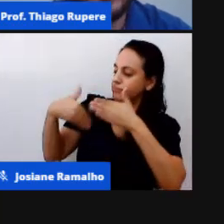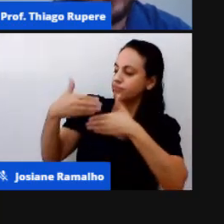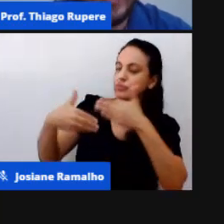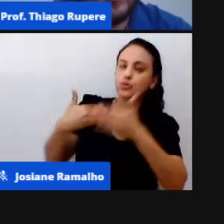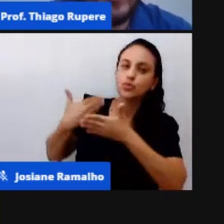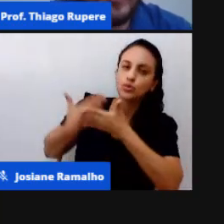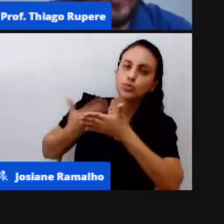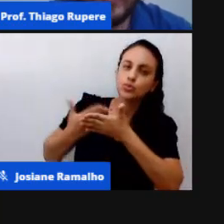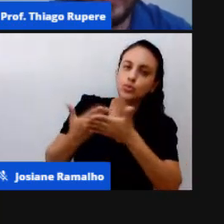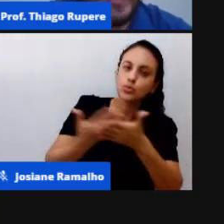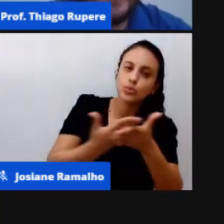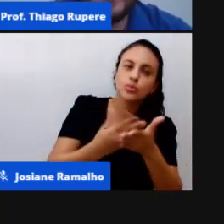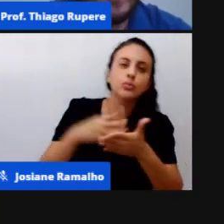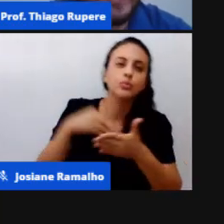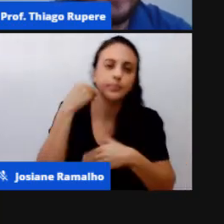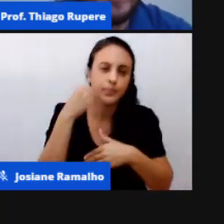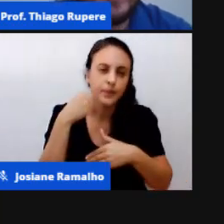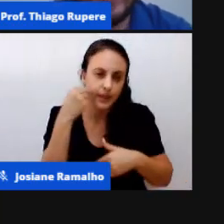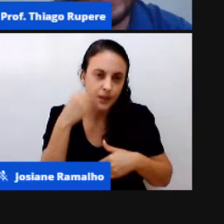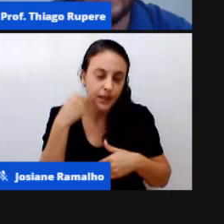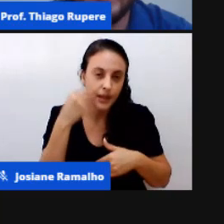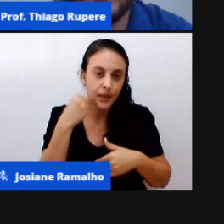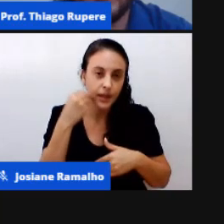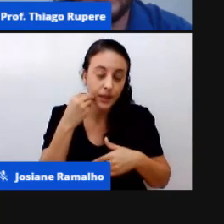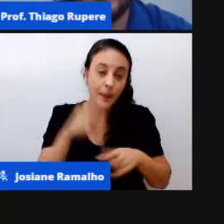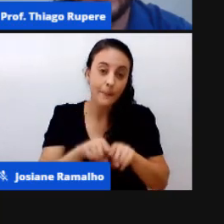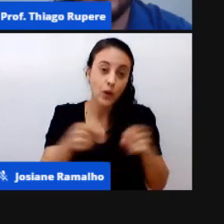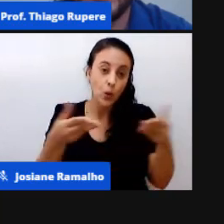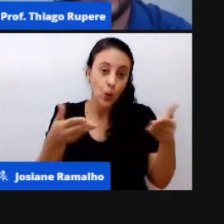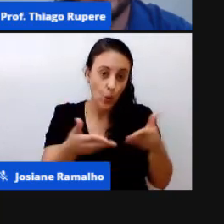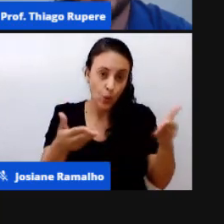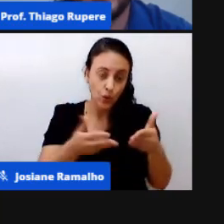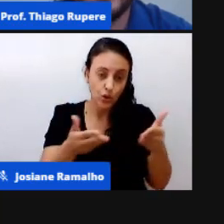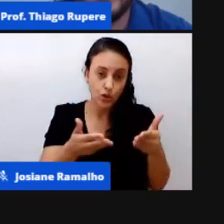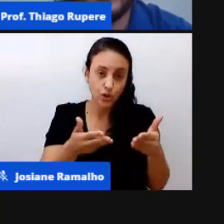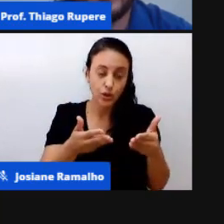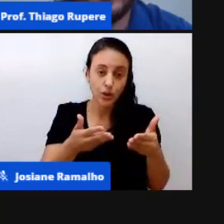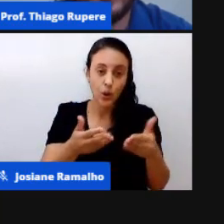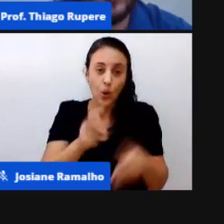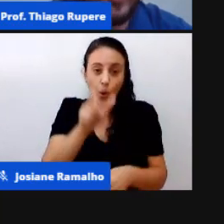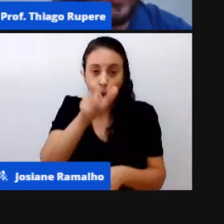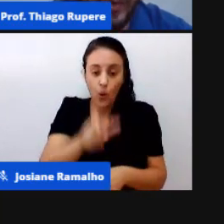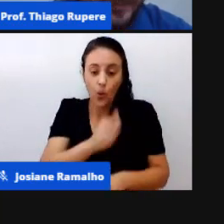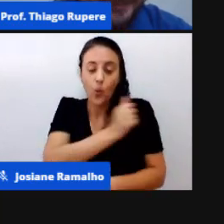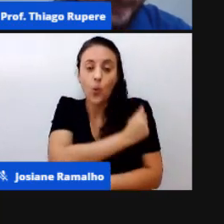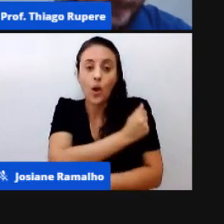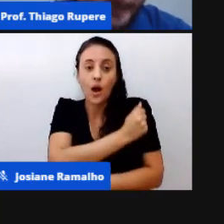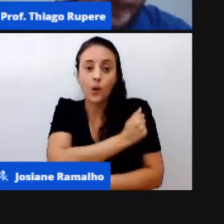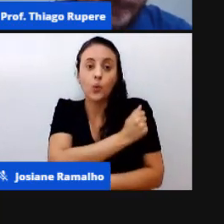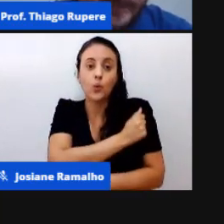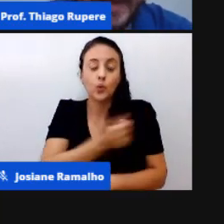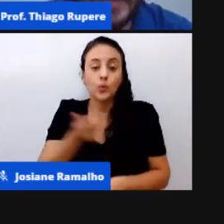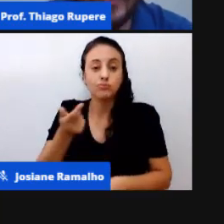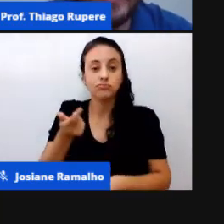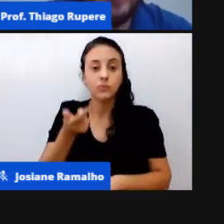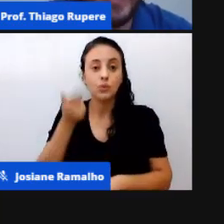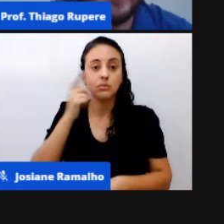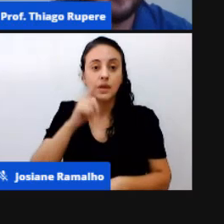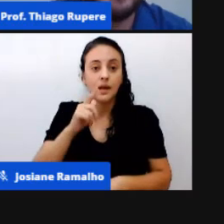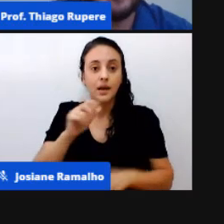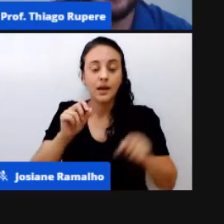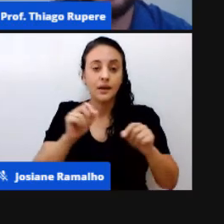porém, hoje o aluno, ou qualquer estudante, né, de qualquer nível, ele vai, por exemplo, no Google,